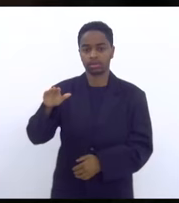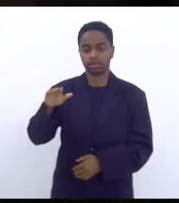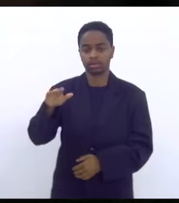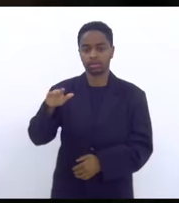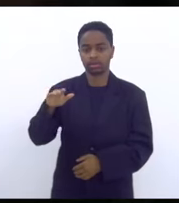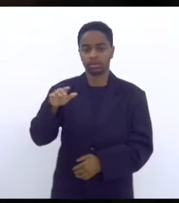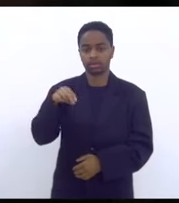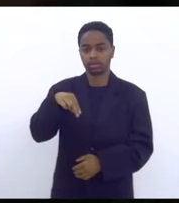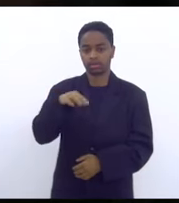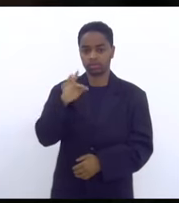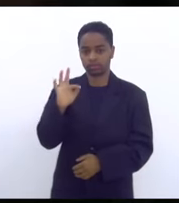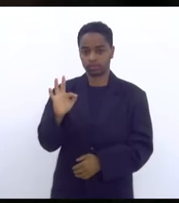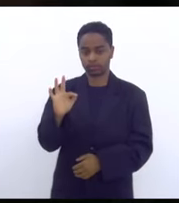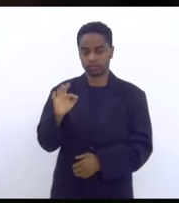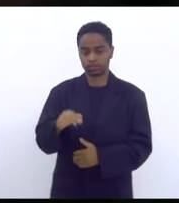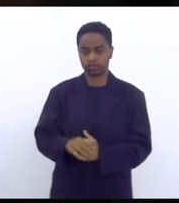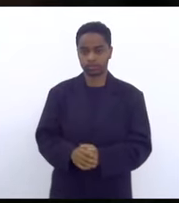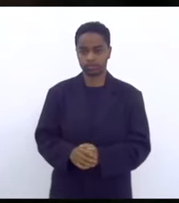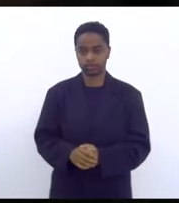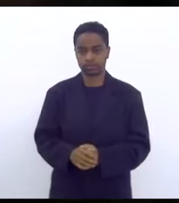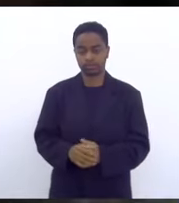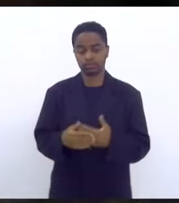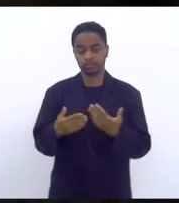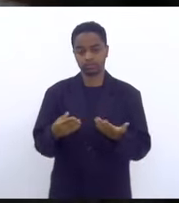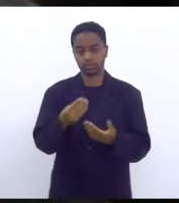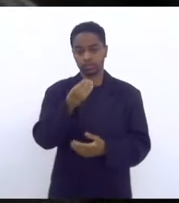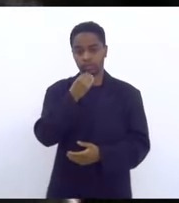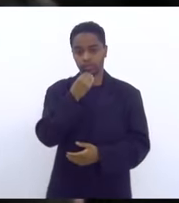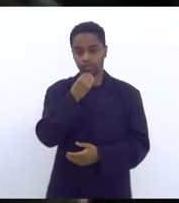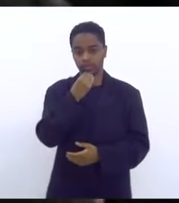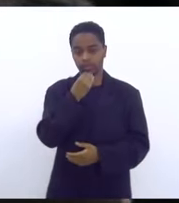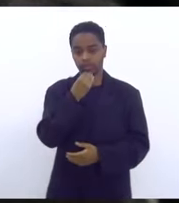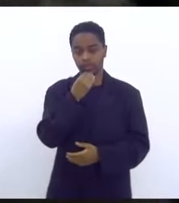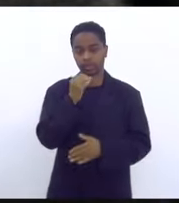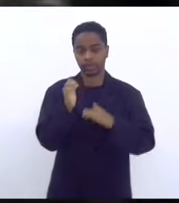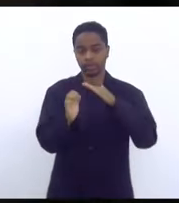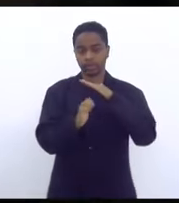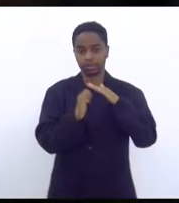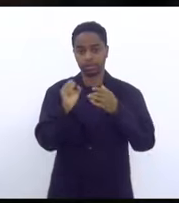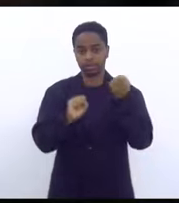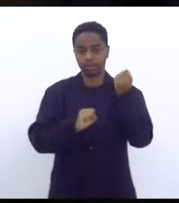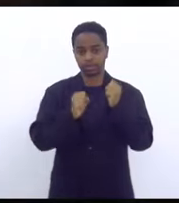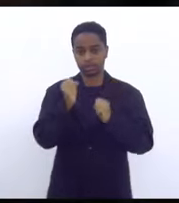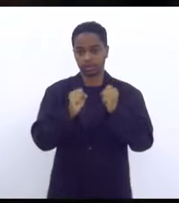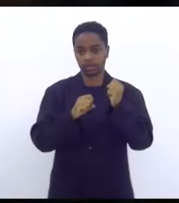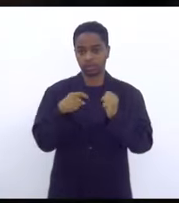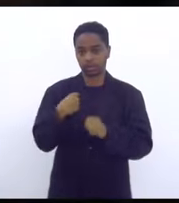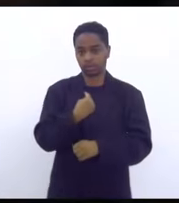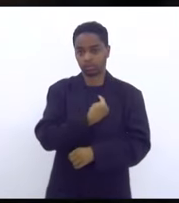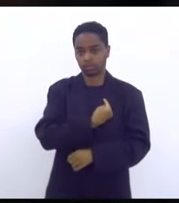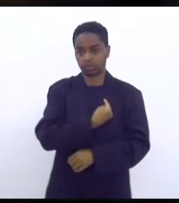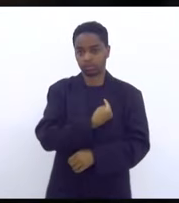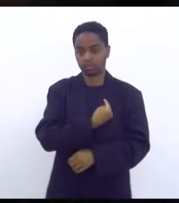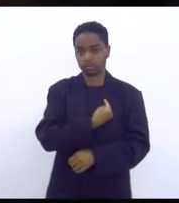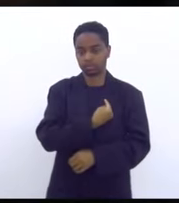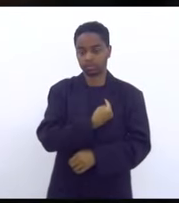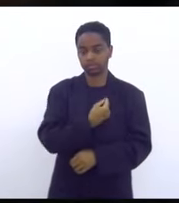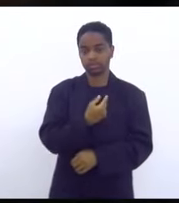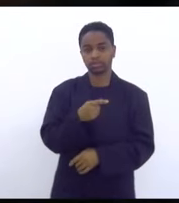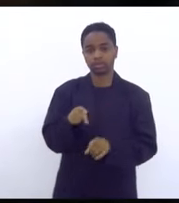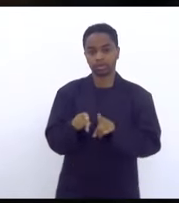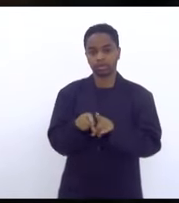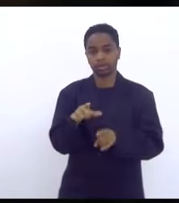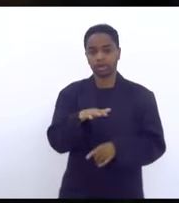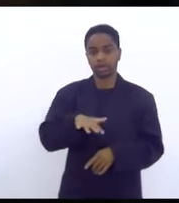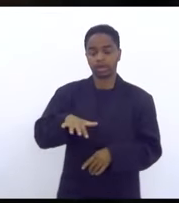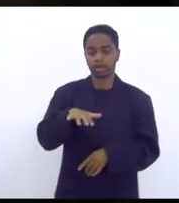Friburgo. E, evidentemente, que as siderúrgicas nossas estão na região